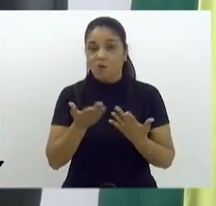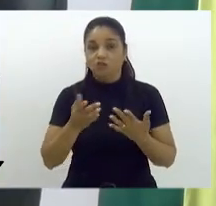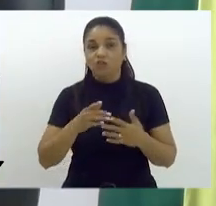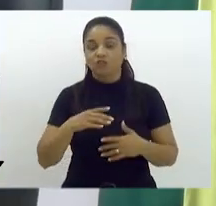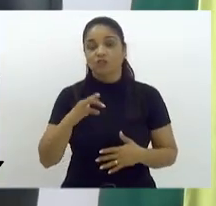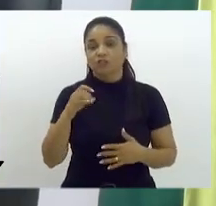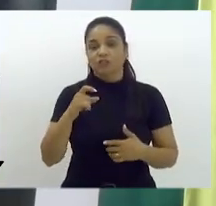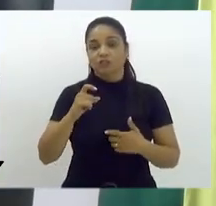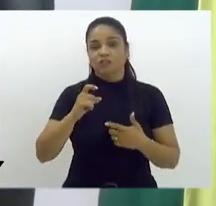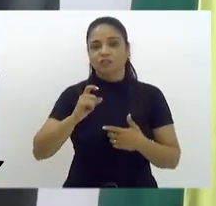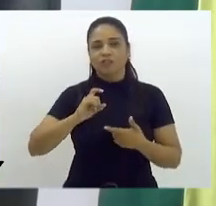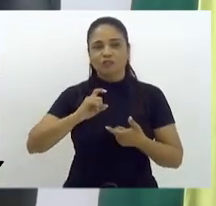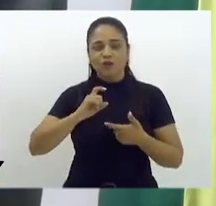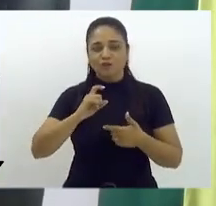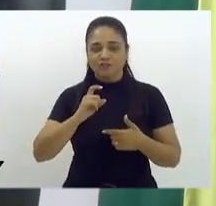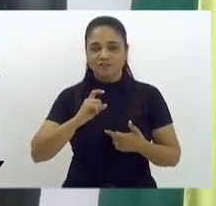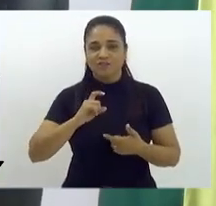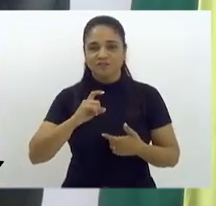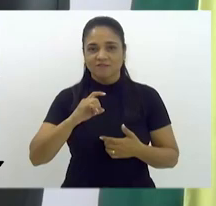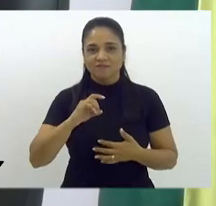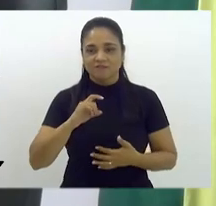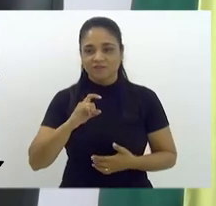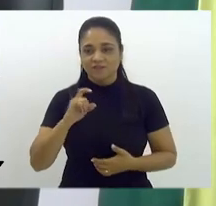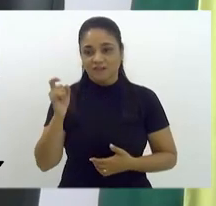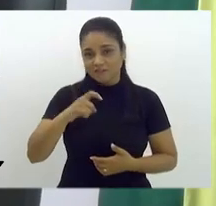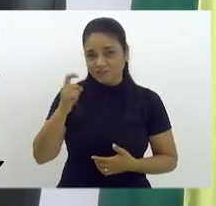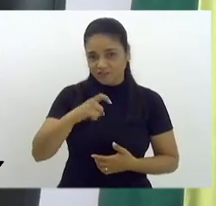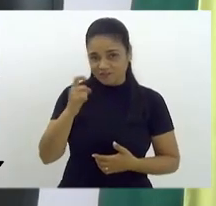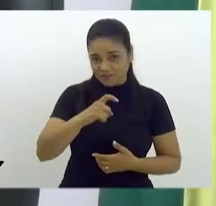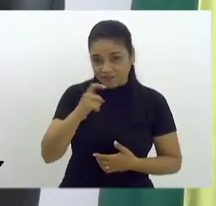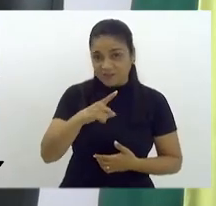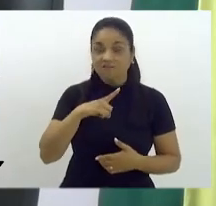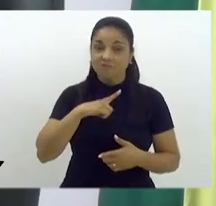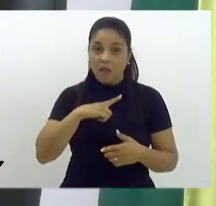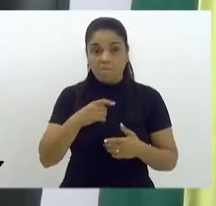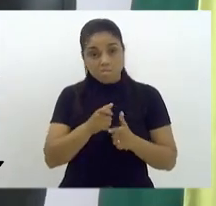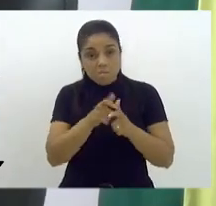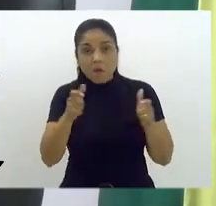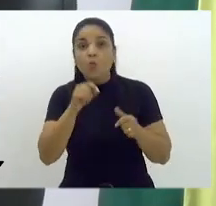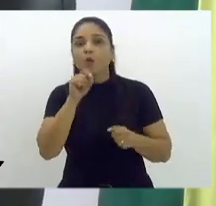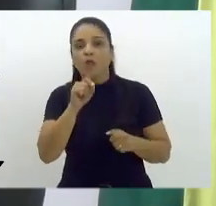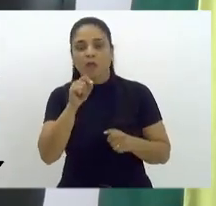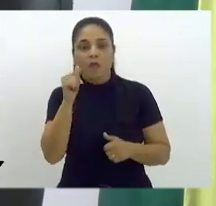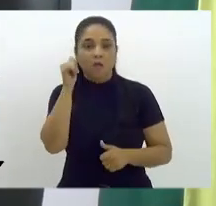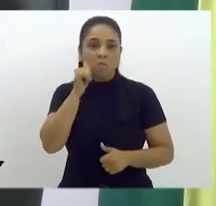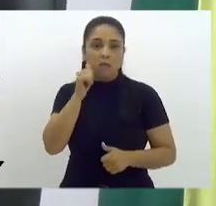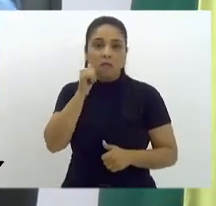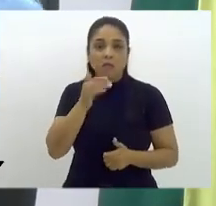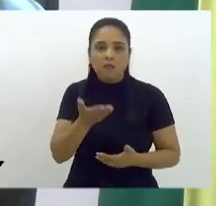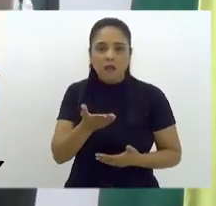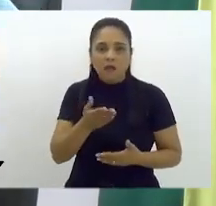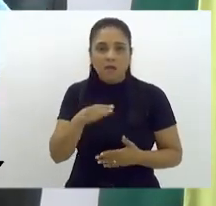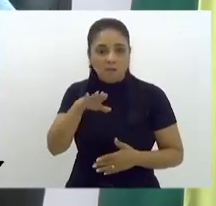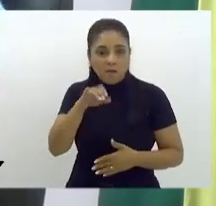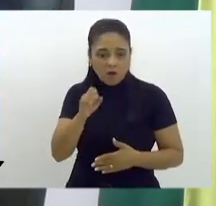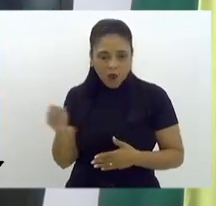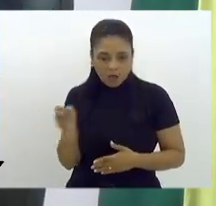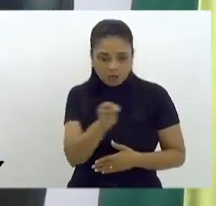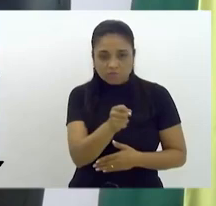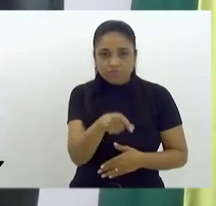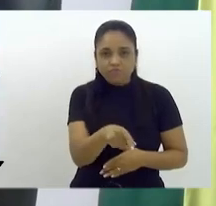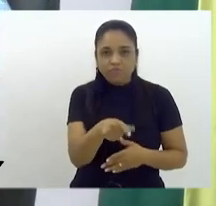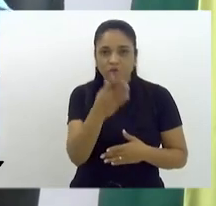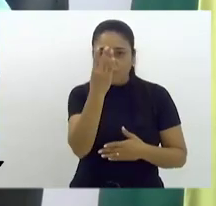Tok são o que meninas meninas dançando uma mãe vai e coloca uma menina uma criança de 2 anos 2.000 likes